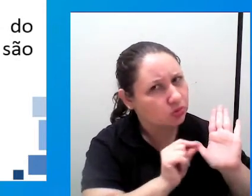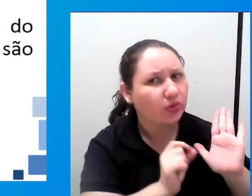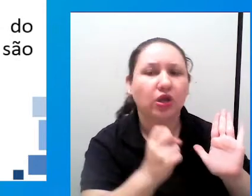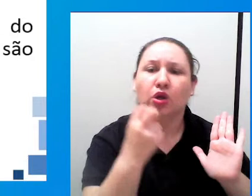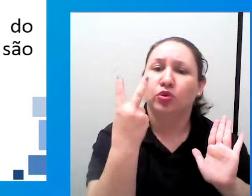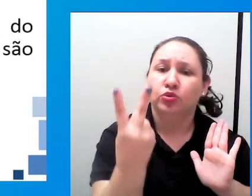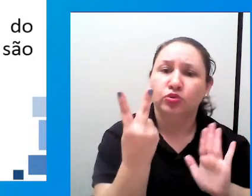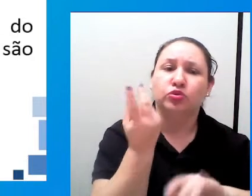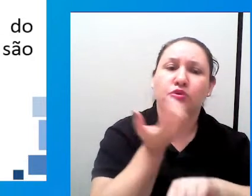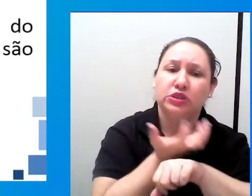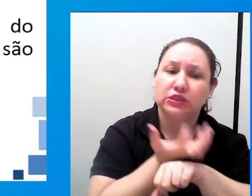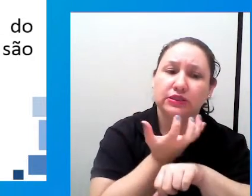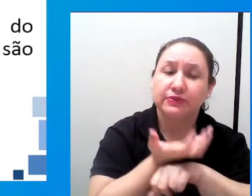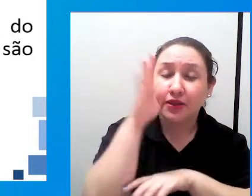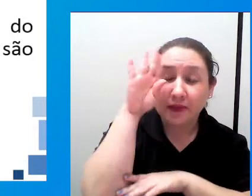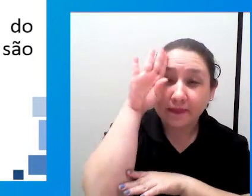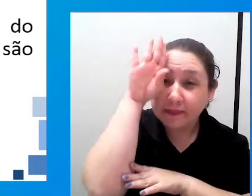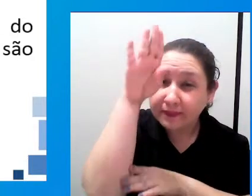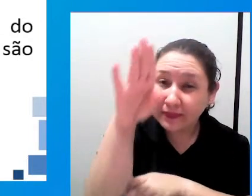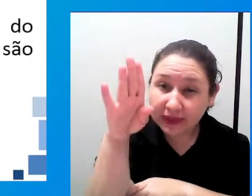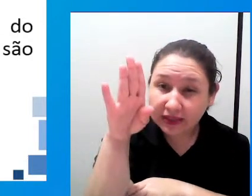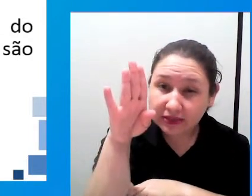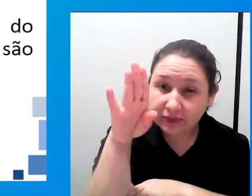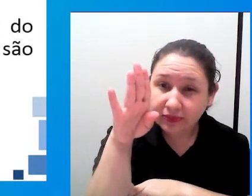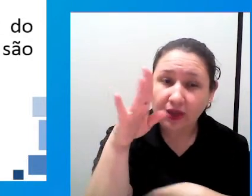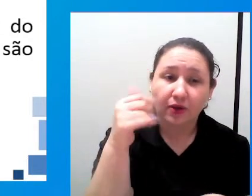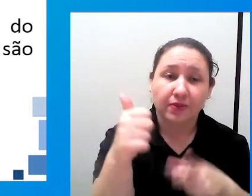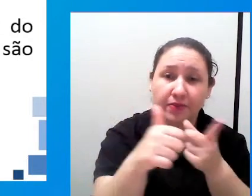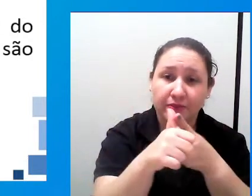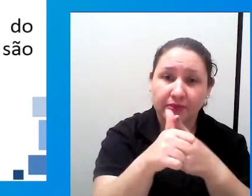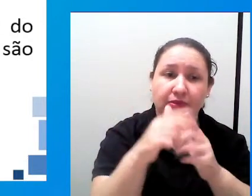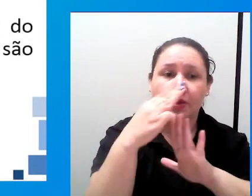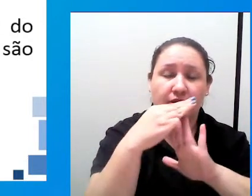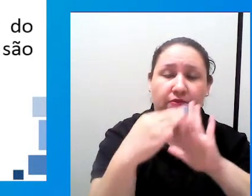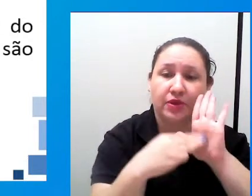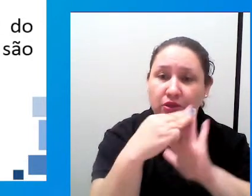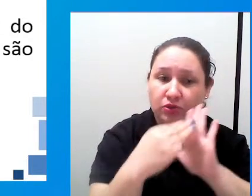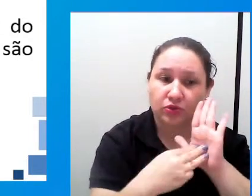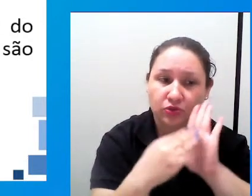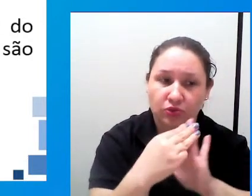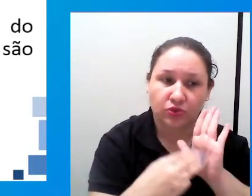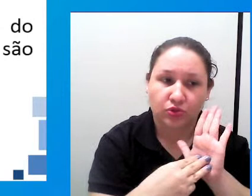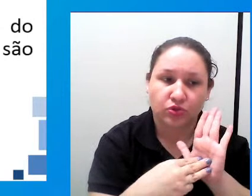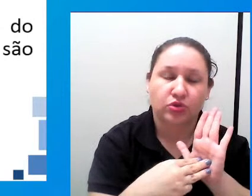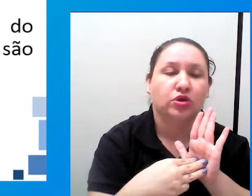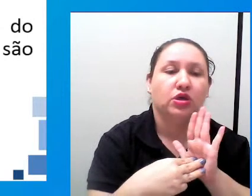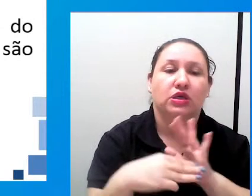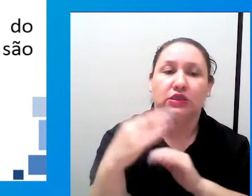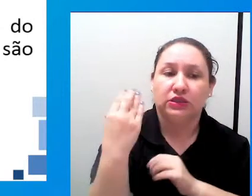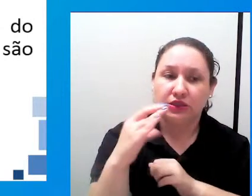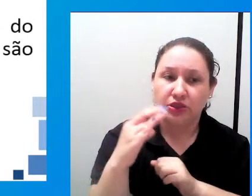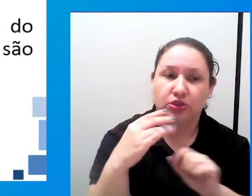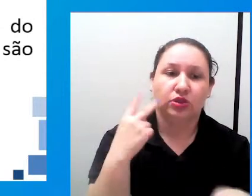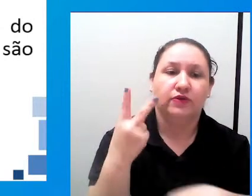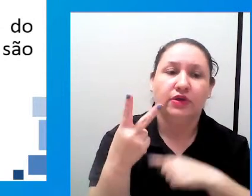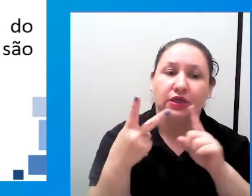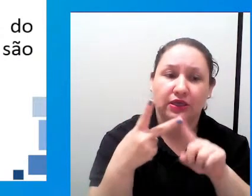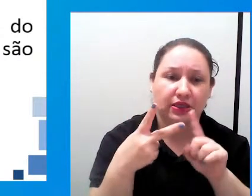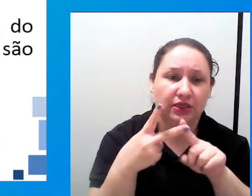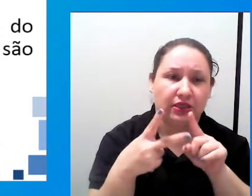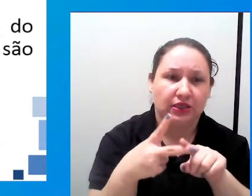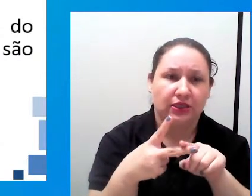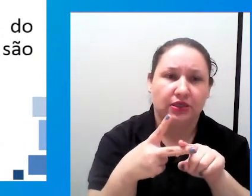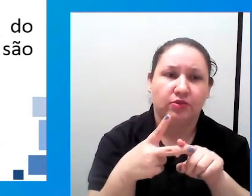Então, nós trouxemos metodologia científica e comunicação e expressão para o primeiro semestre do curso, de modo que isso